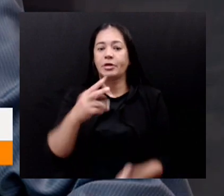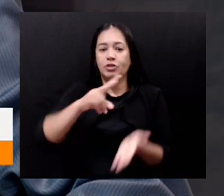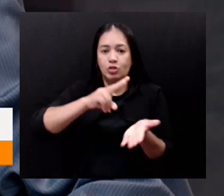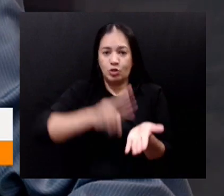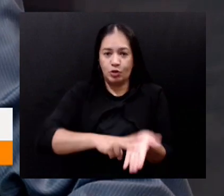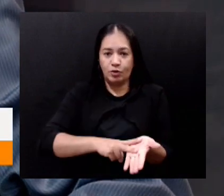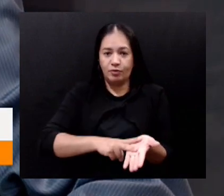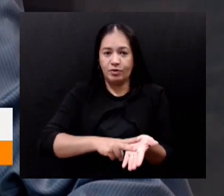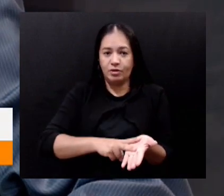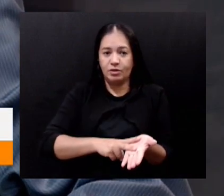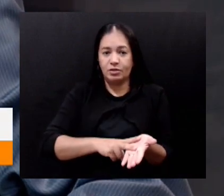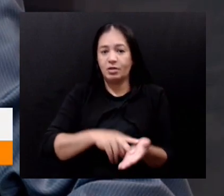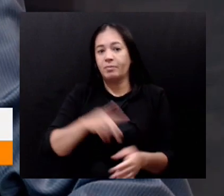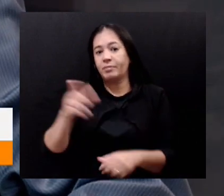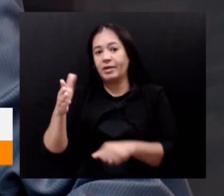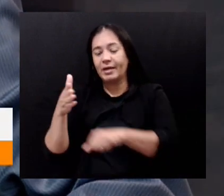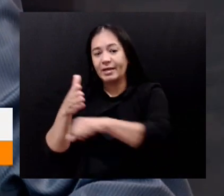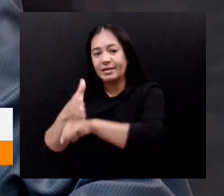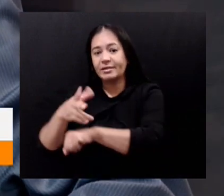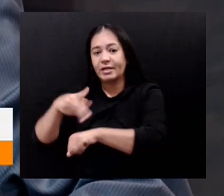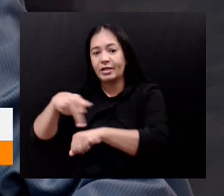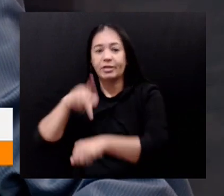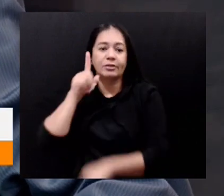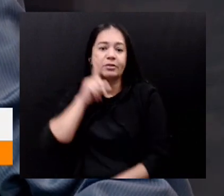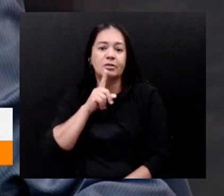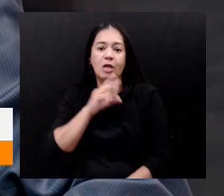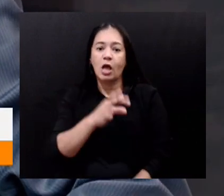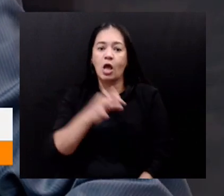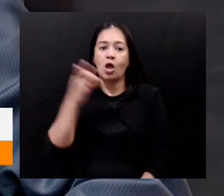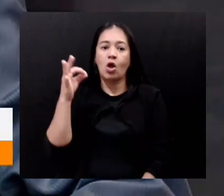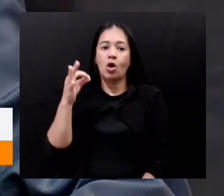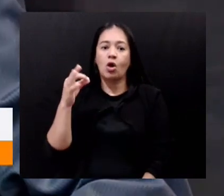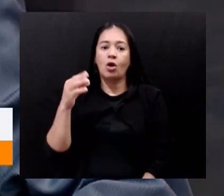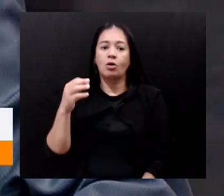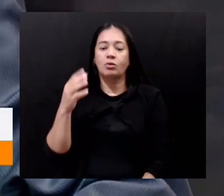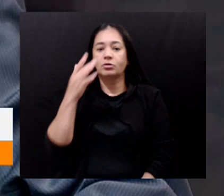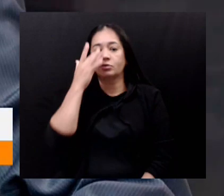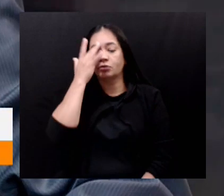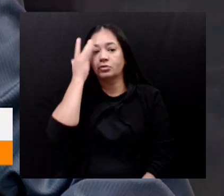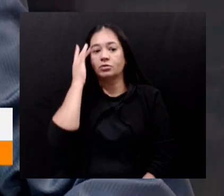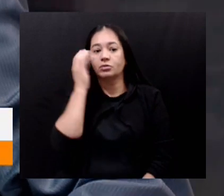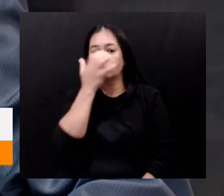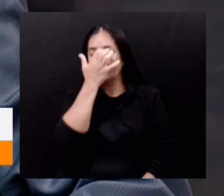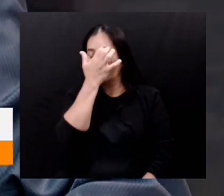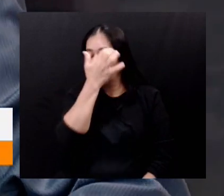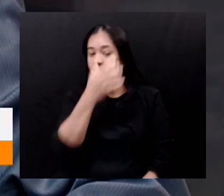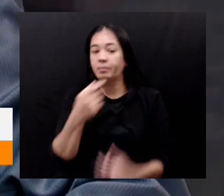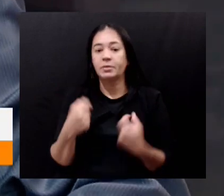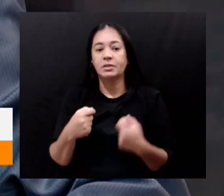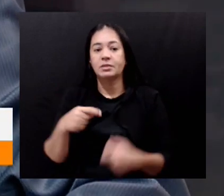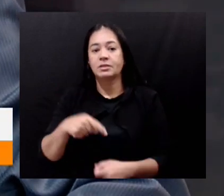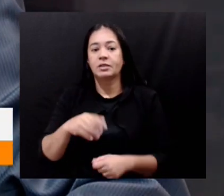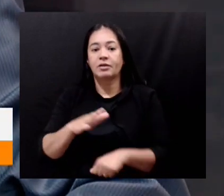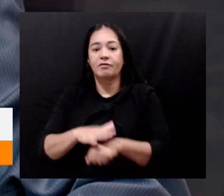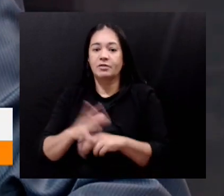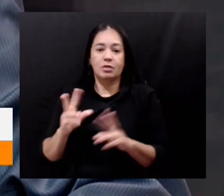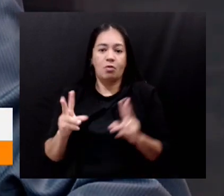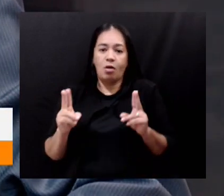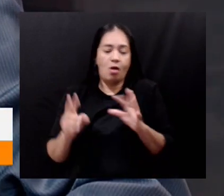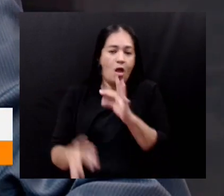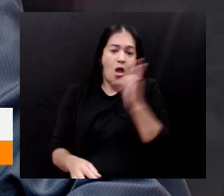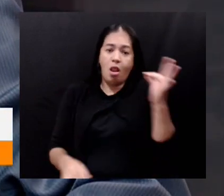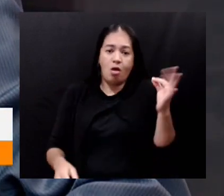me Uhum, parece muito lógico que se faça-se o mesmo, né. Me exato. parece lógico, pelo menos do meu modestíssimo ponto de